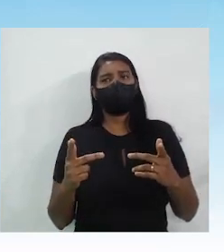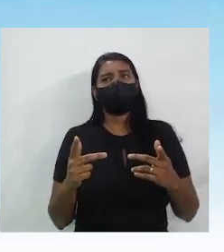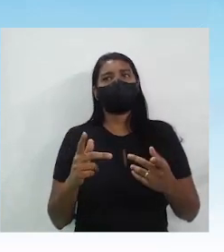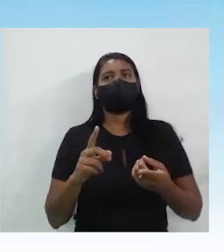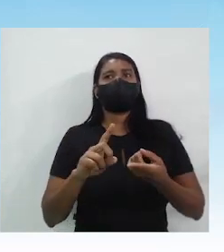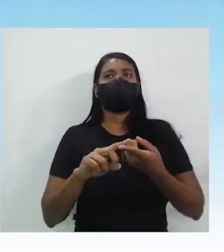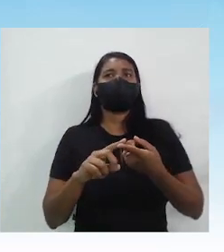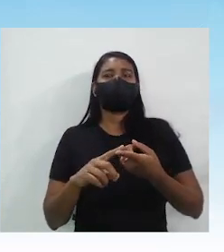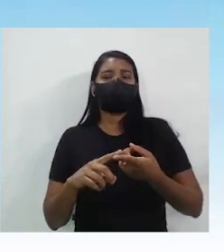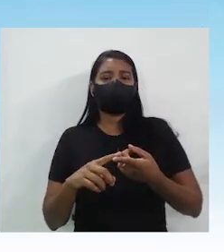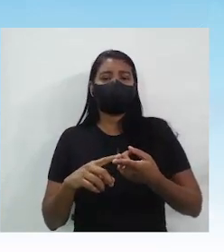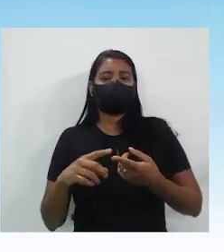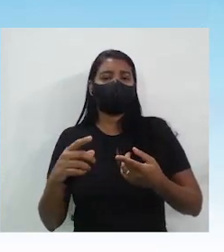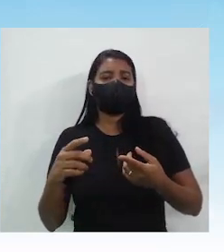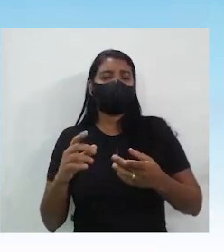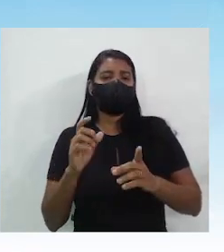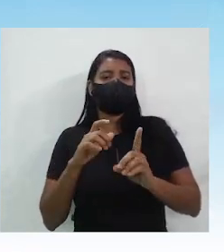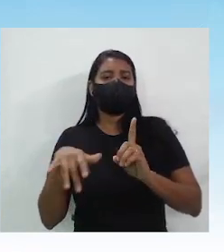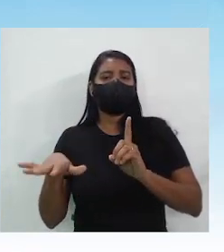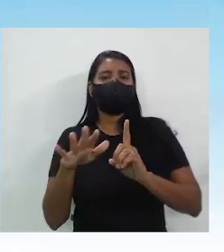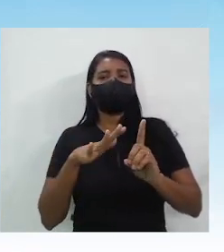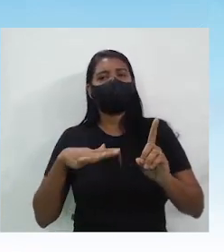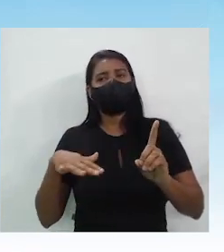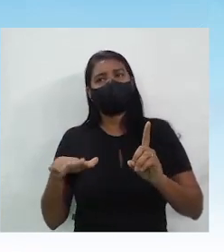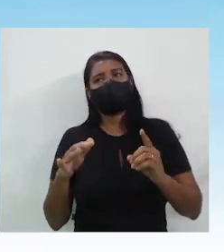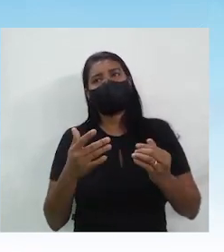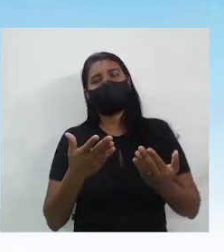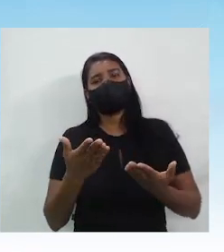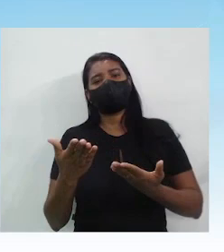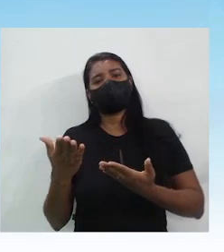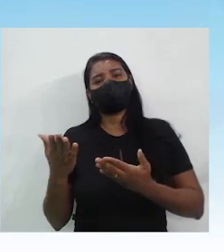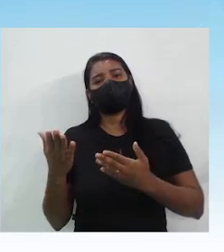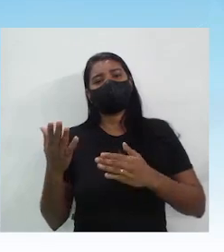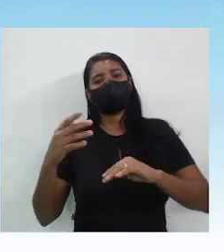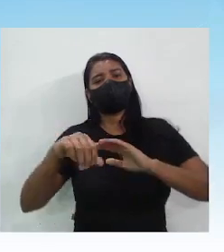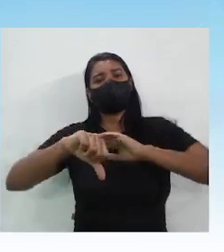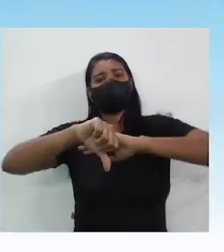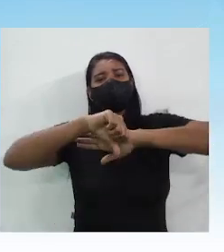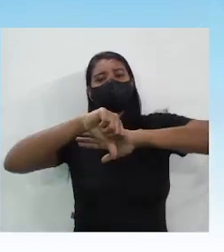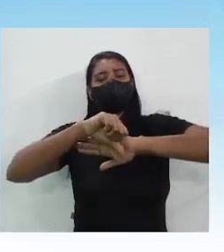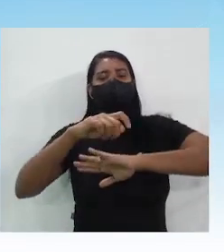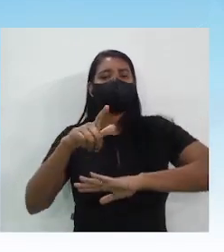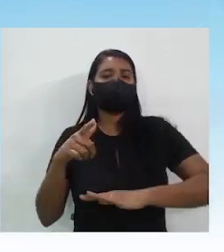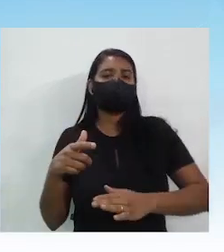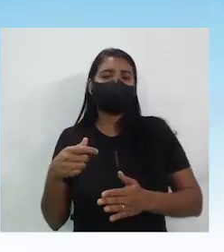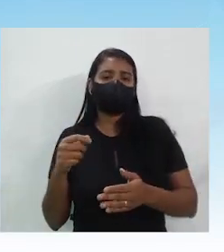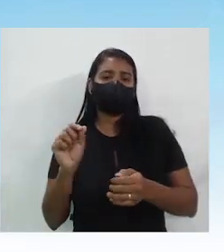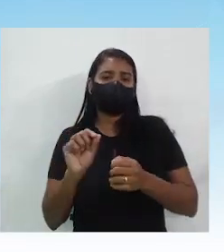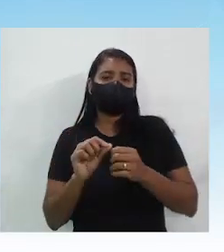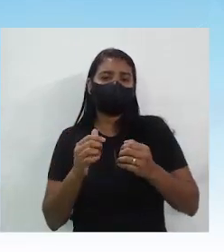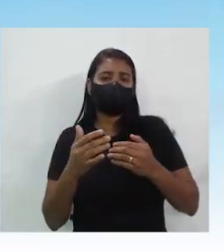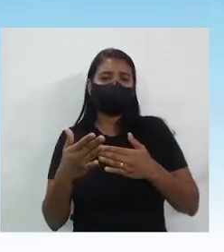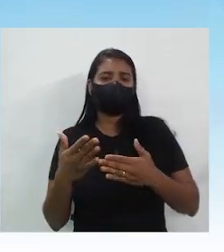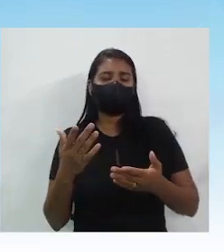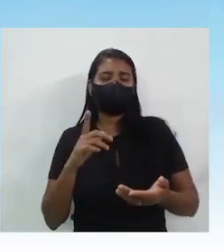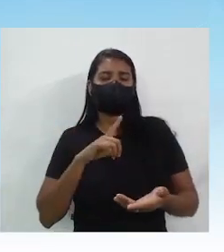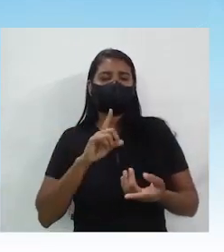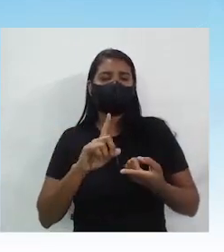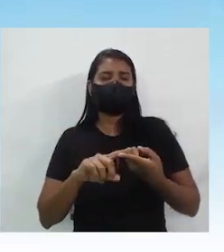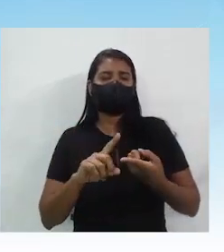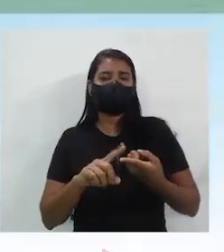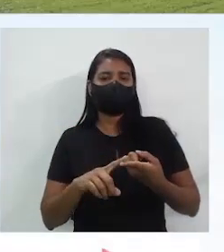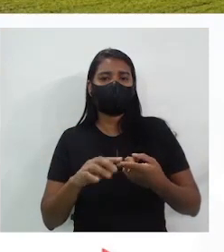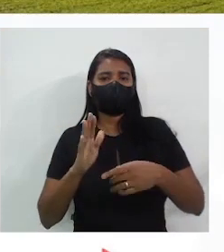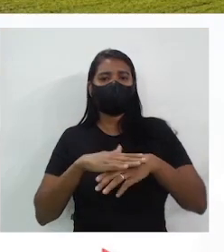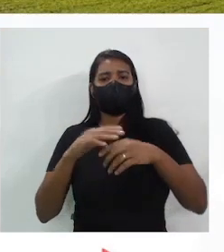diretivas comunitárias e menores, que são penalizações por não cumprir. Existe também